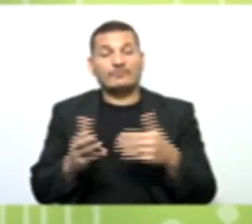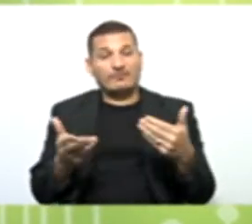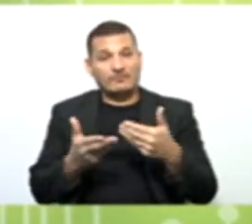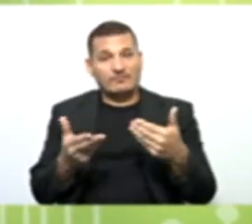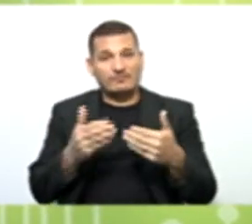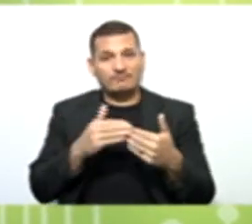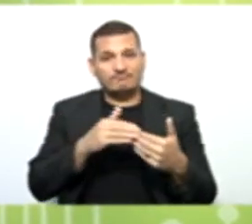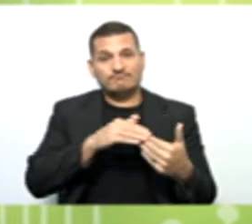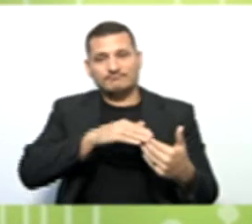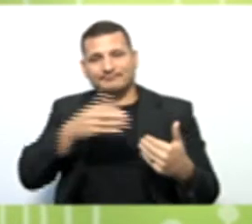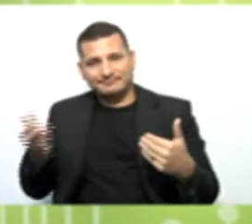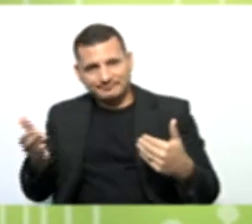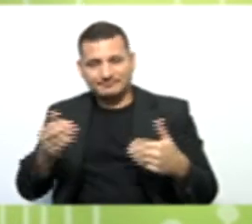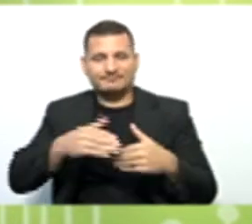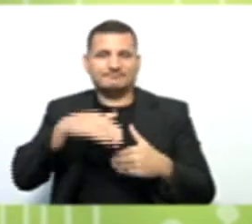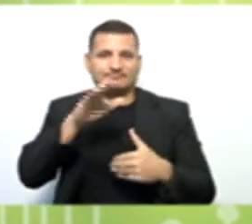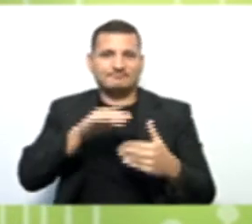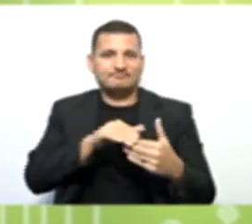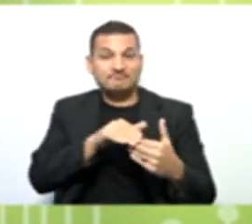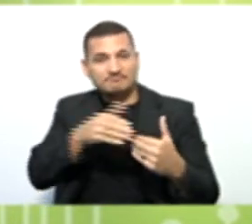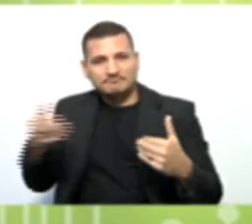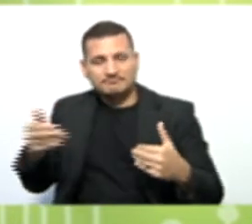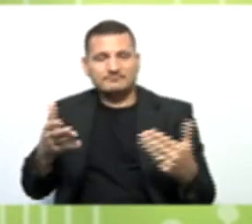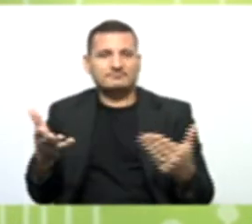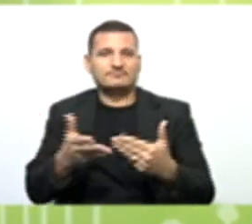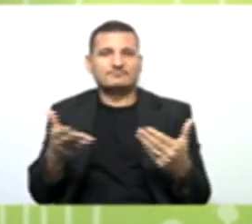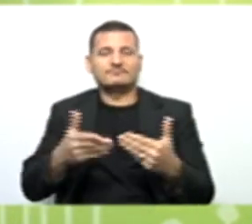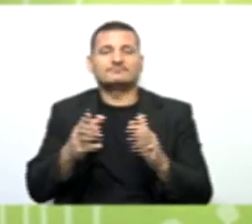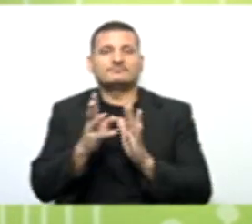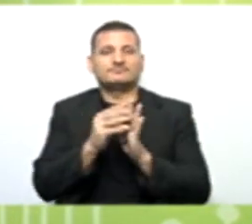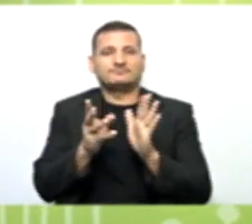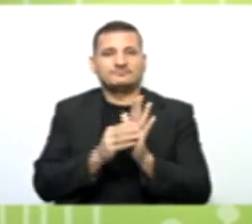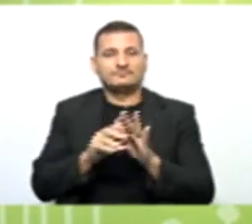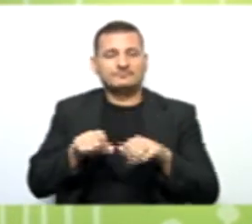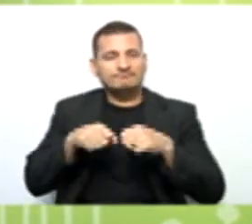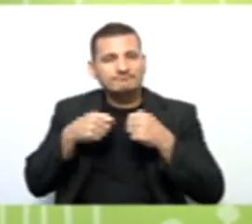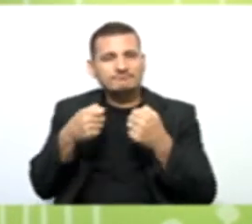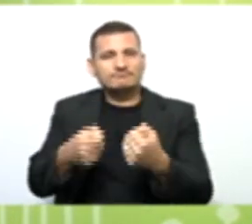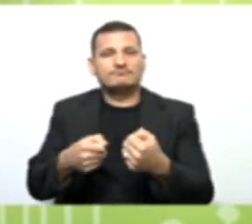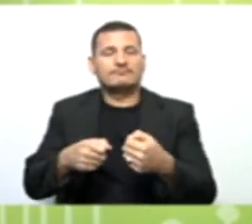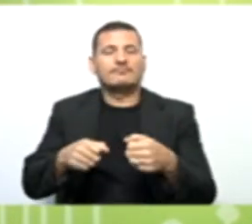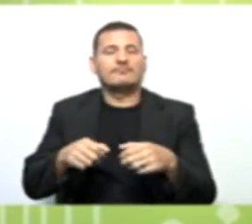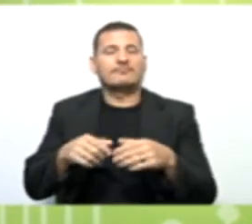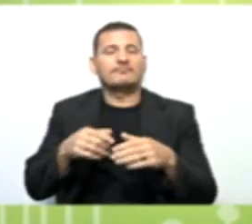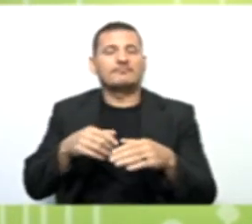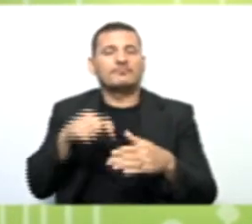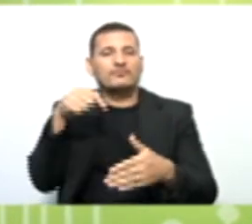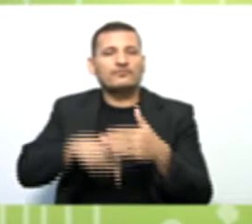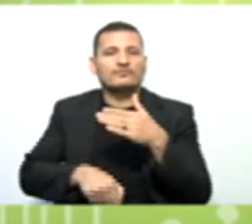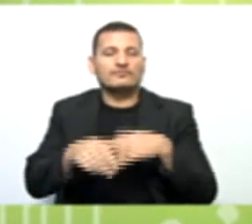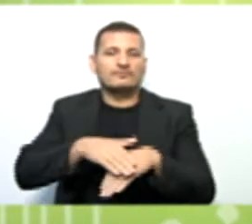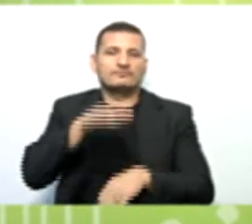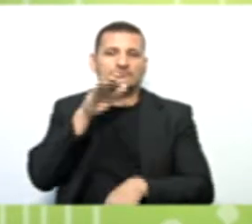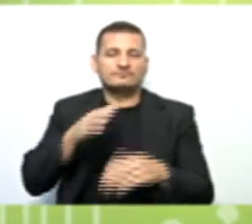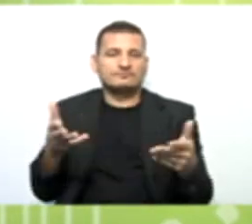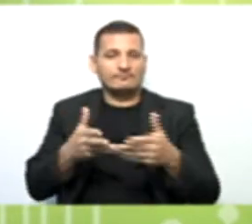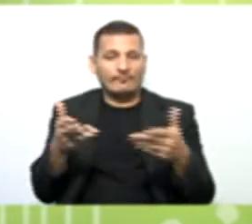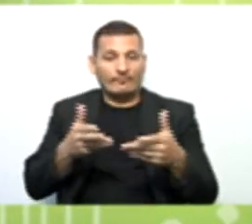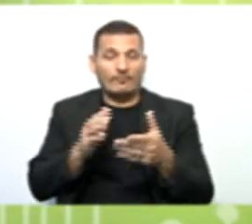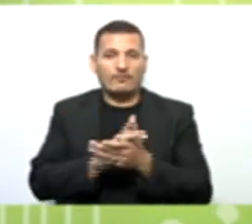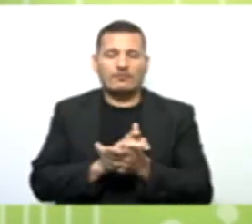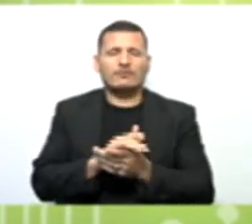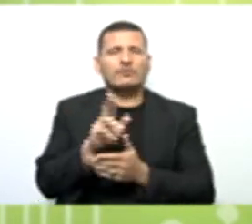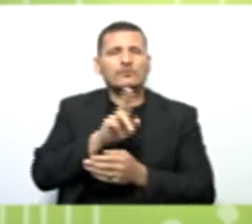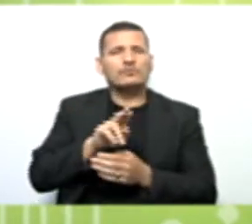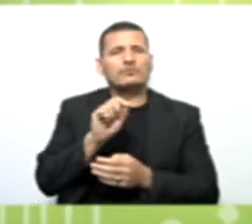avançar um pouquinho mais agora no conteúdo, certo? Vamos intensificar os conhecimentos aplicando os conceitos de